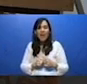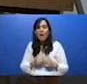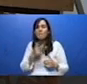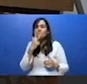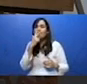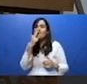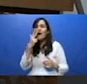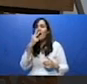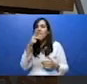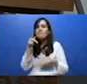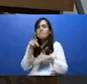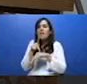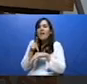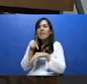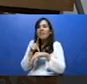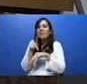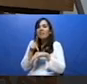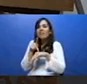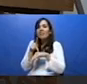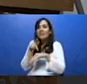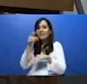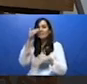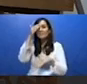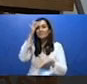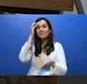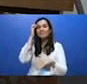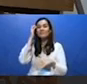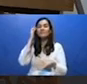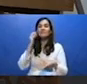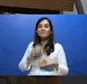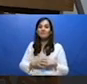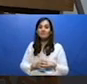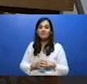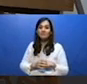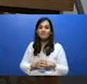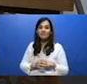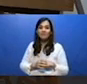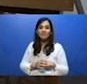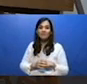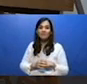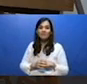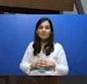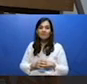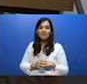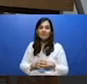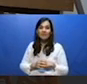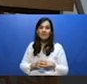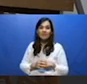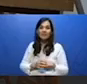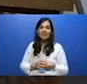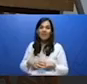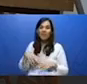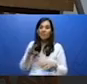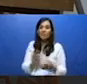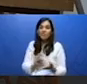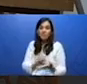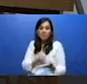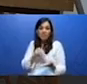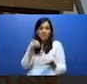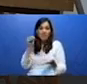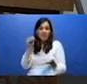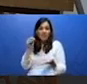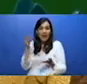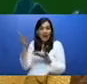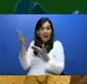mais de pertinho. Vamos supor que aqui fosse uma rocha e aí, olha, quando nós tiramos,